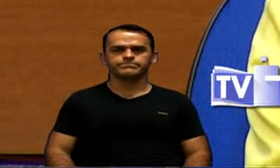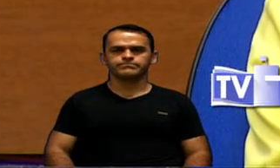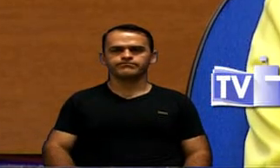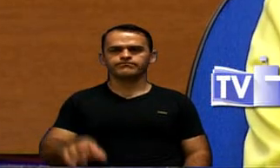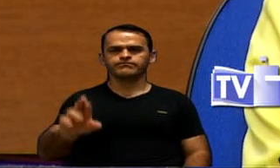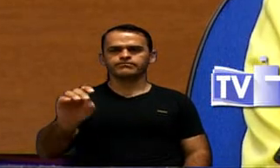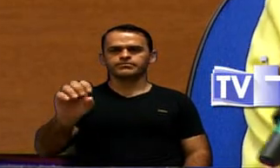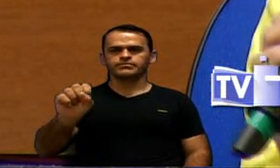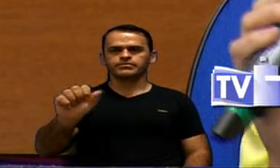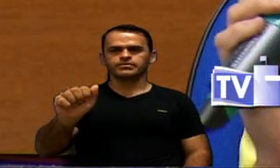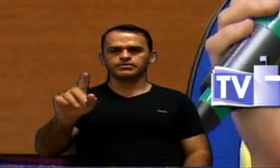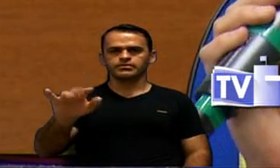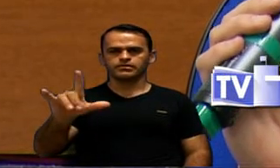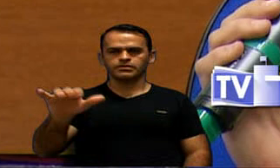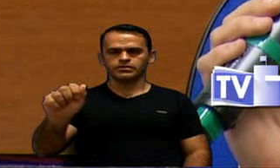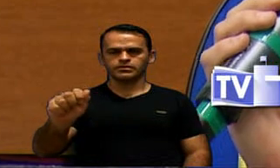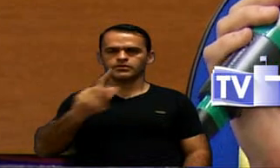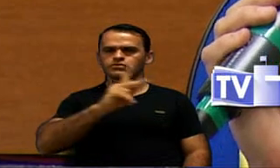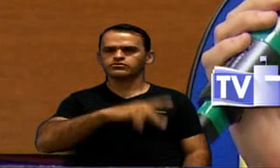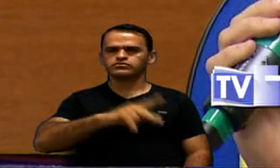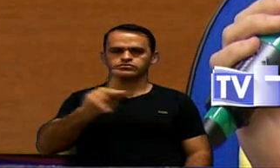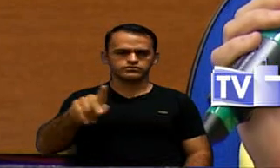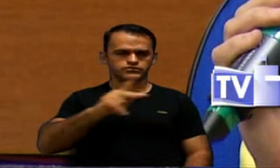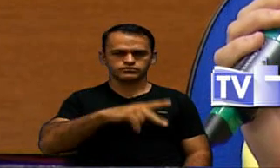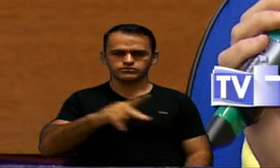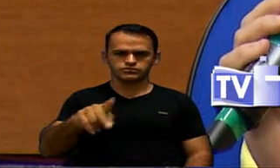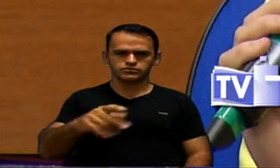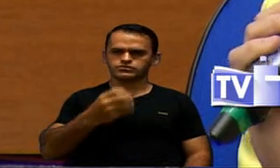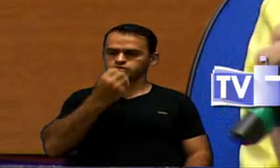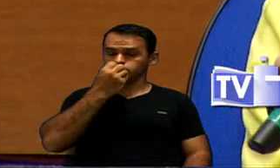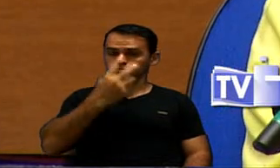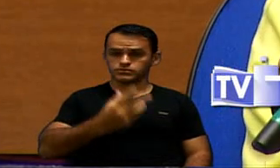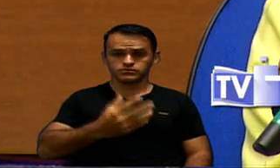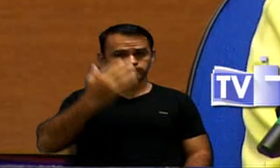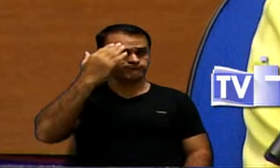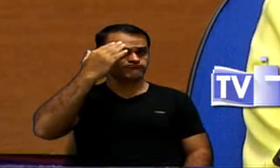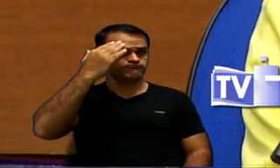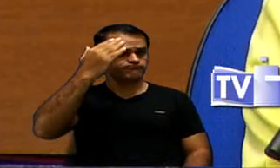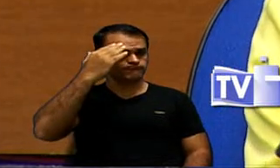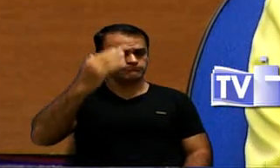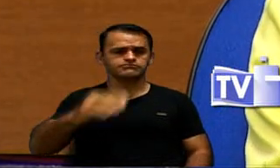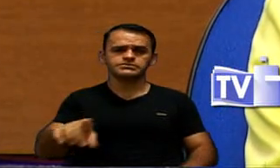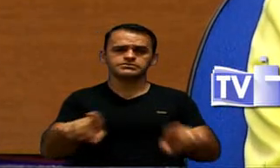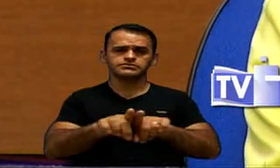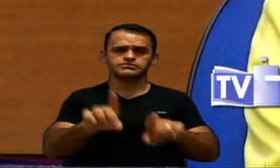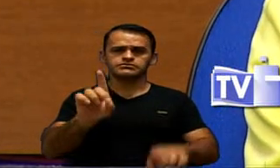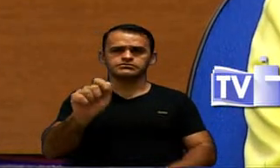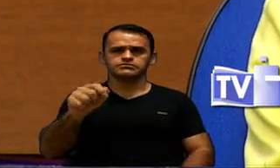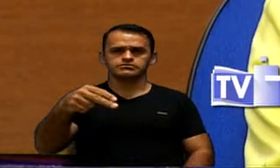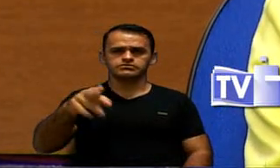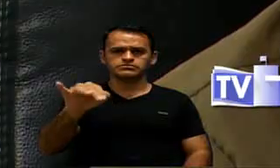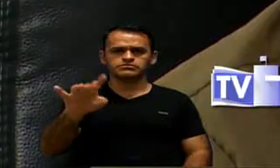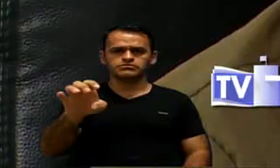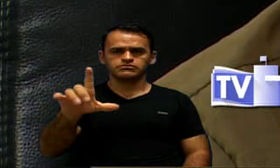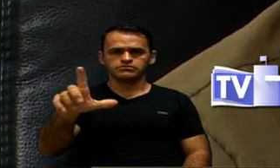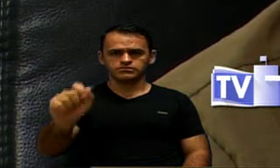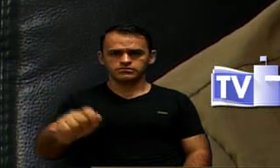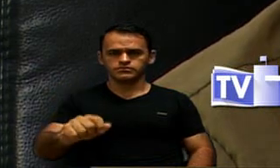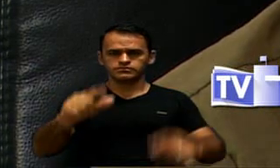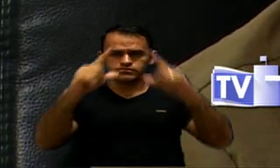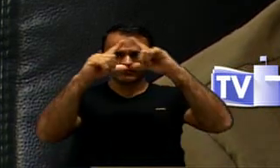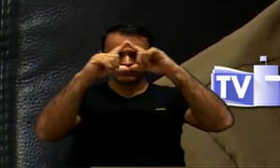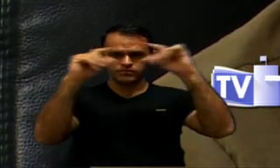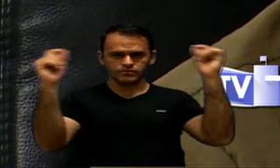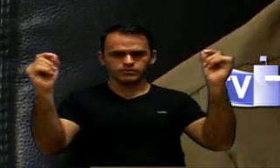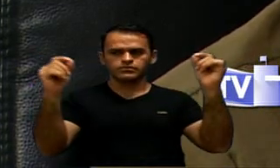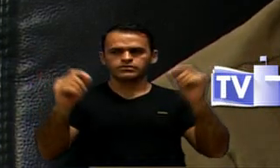Rosalina Burgos, da professora da UFSCar. Obrigada pela presença, muito obrigada. Também da Daniela Valentim, que é enfermeira e